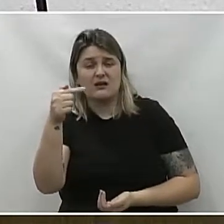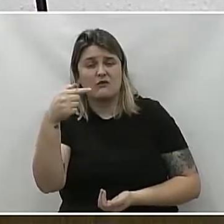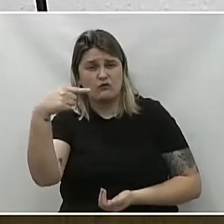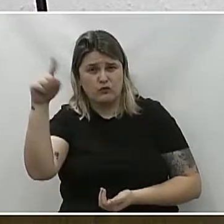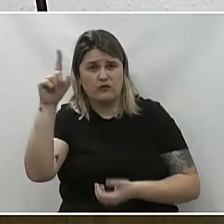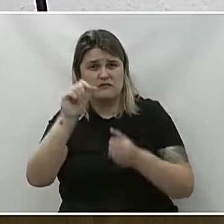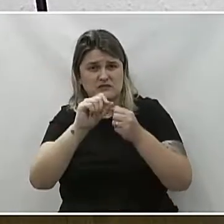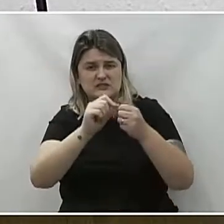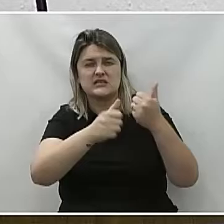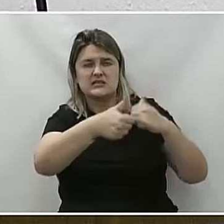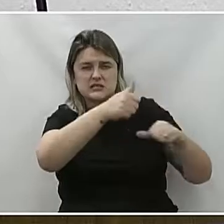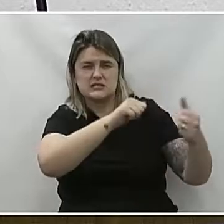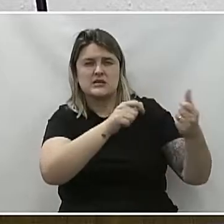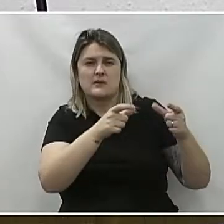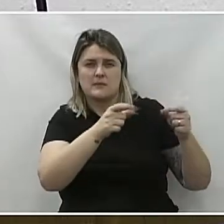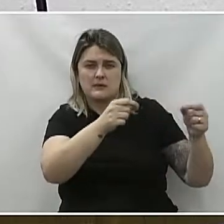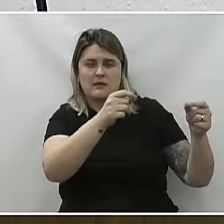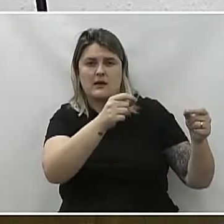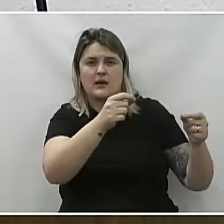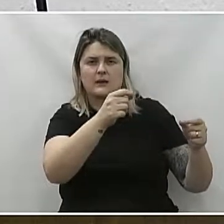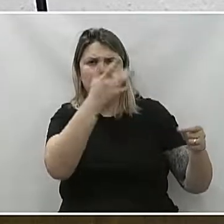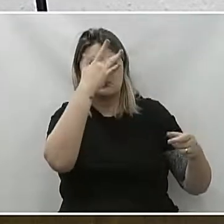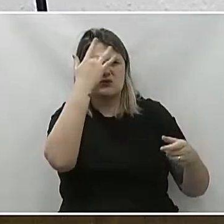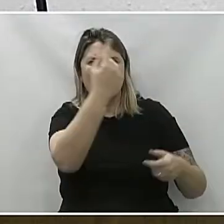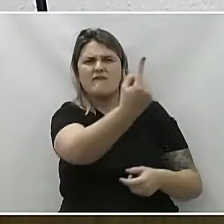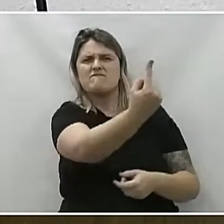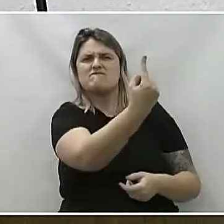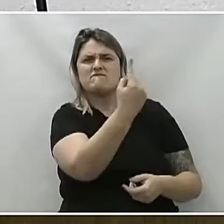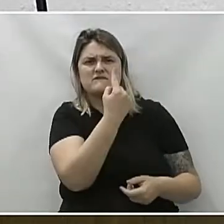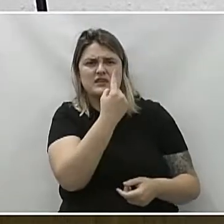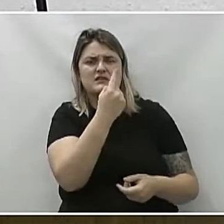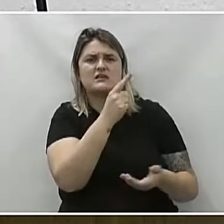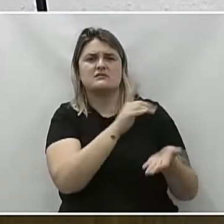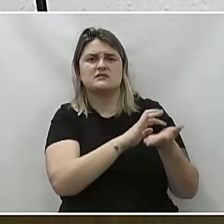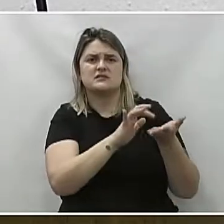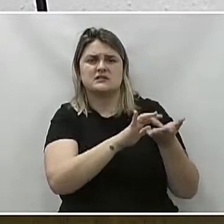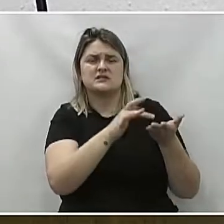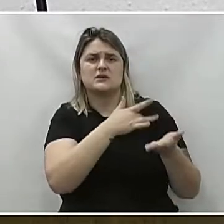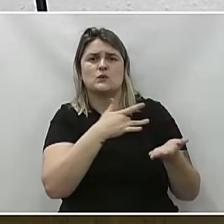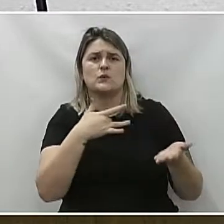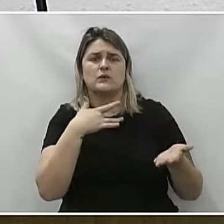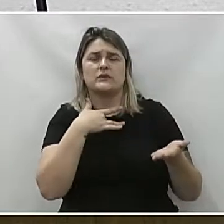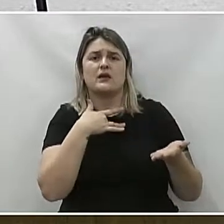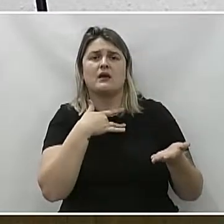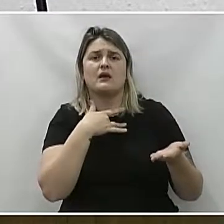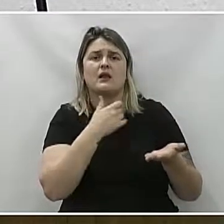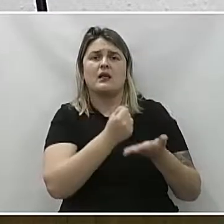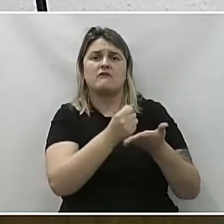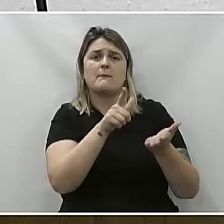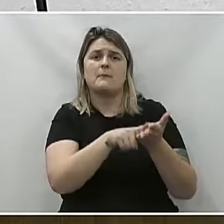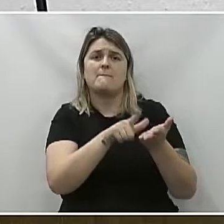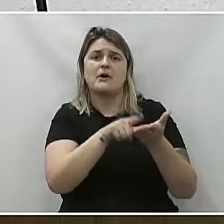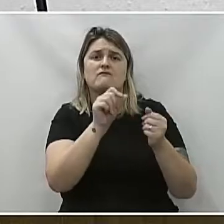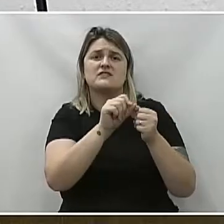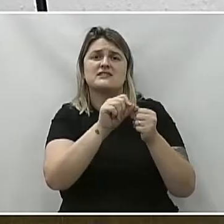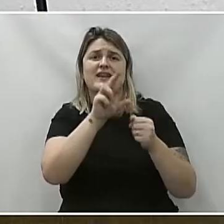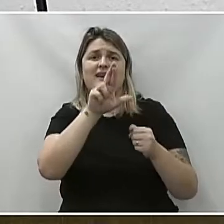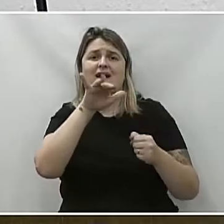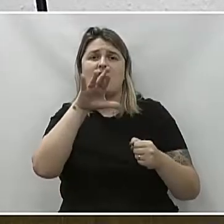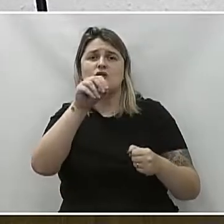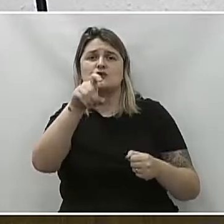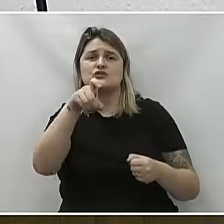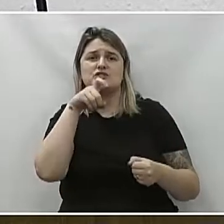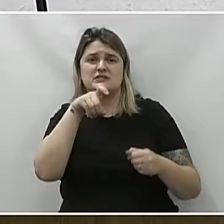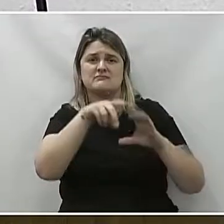quimioterapia, apareceu lá em casa o funcionário da Secretaria de Saúde para levar a requisição do raio-x e